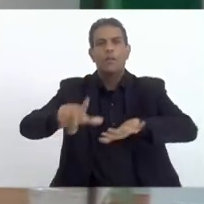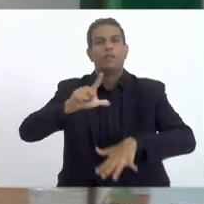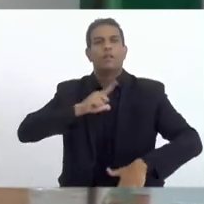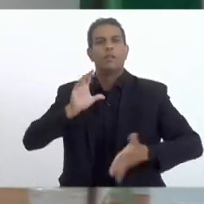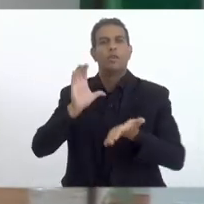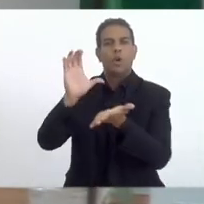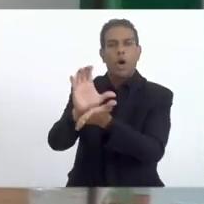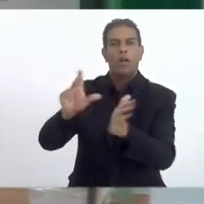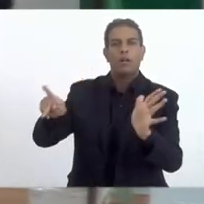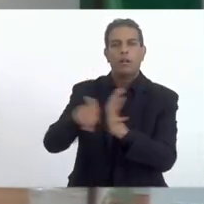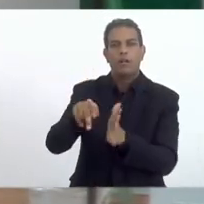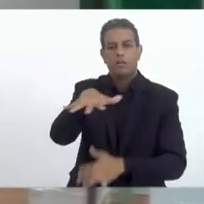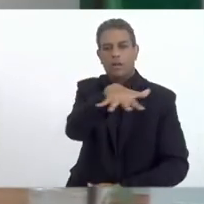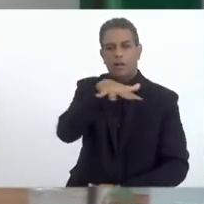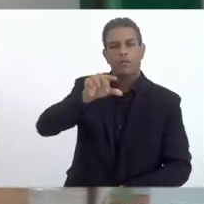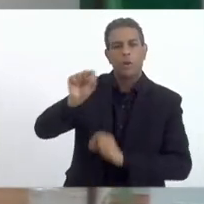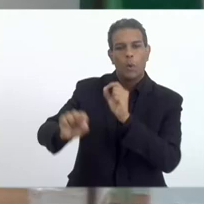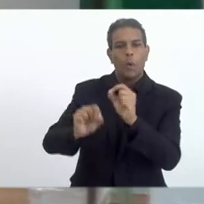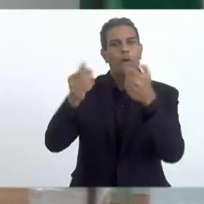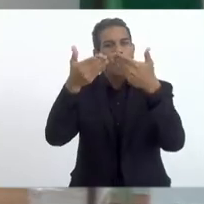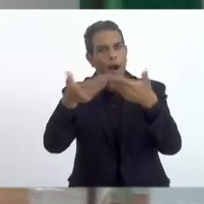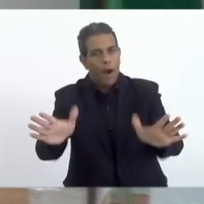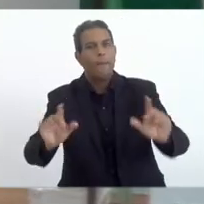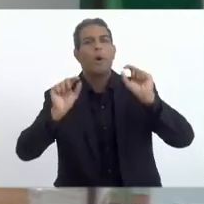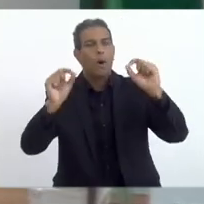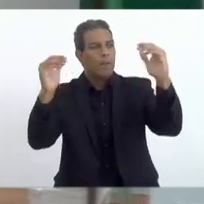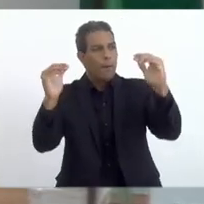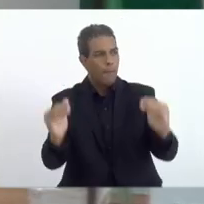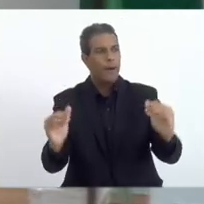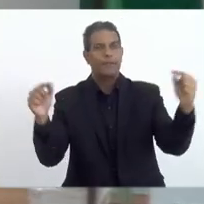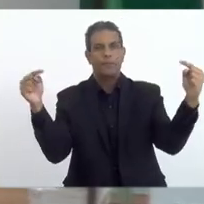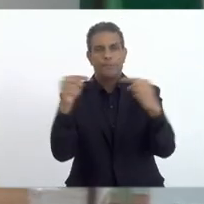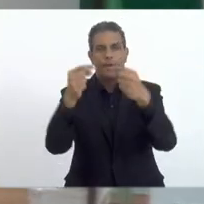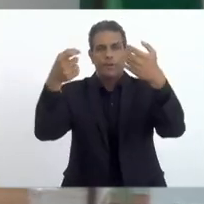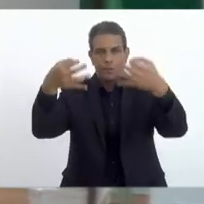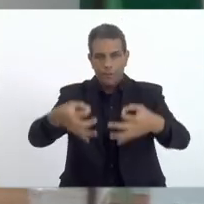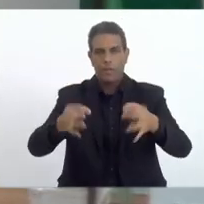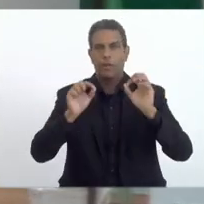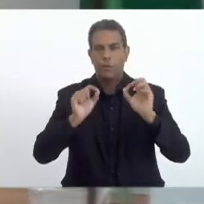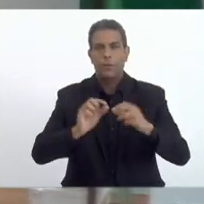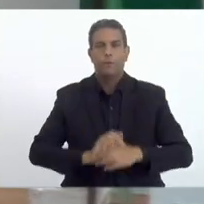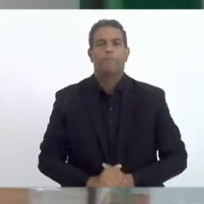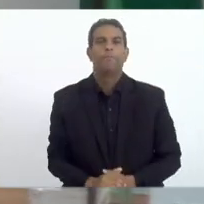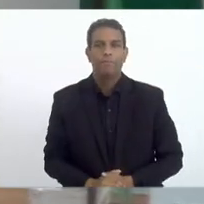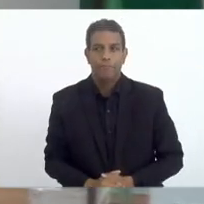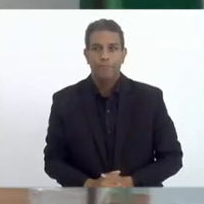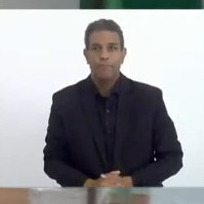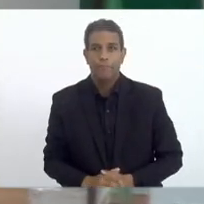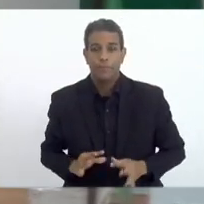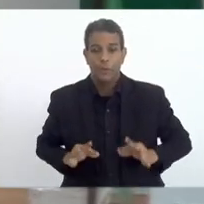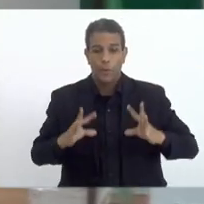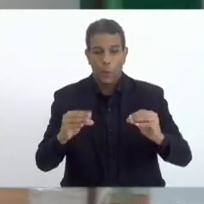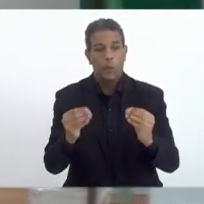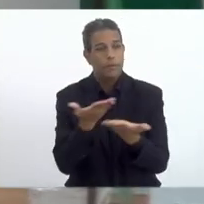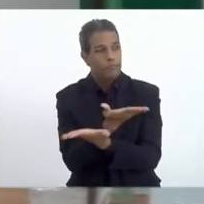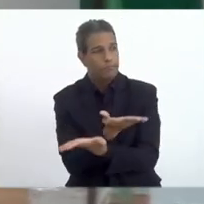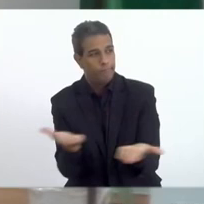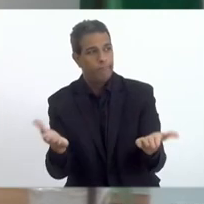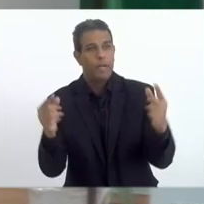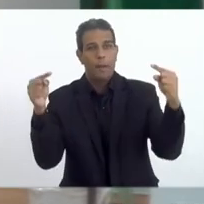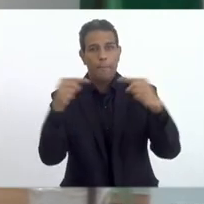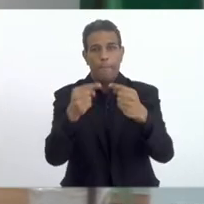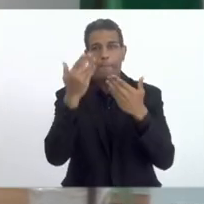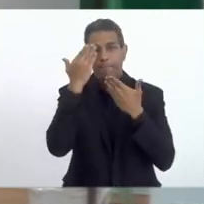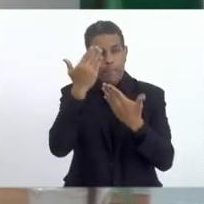Congresso Nacional ter dito, né? Mas abre dizendo exatamente como nós estamos aqui afirmando. E estamos todos de